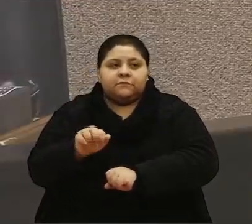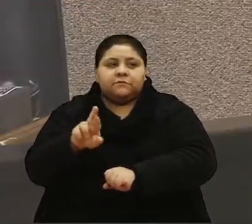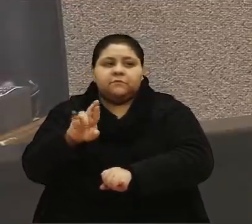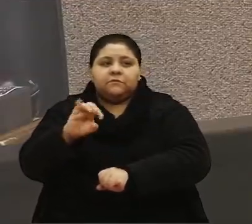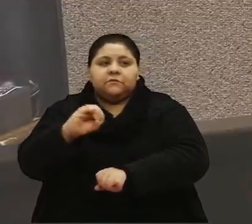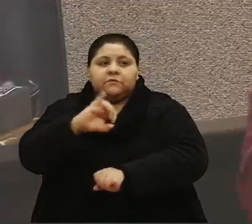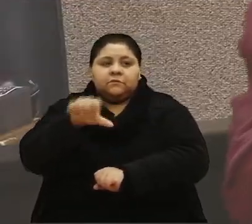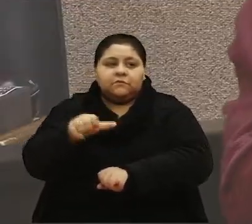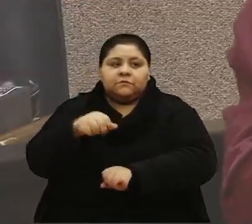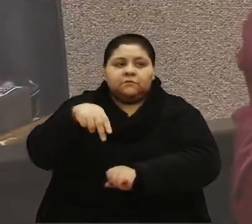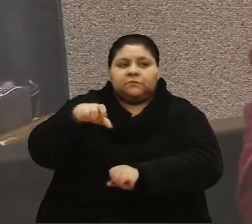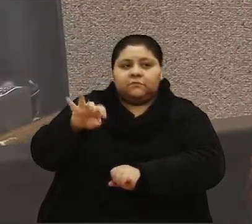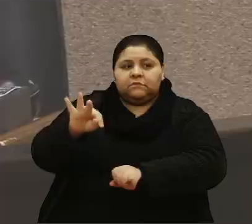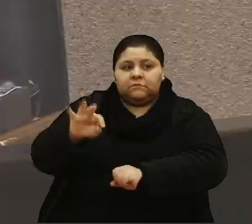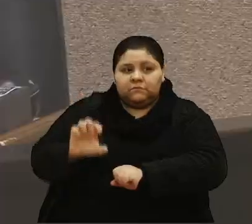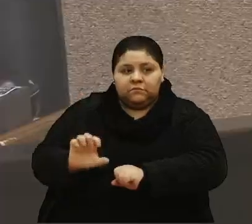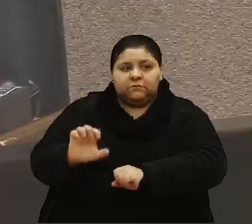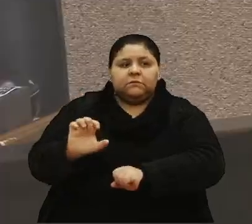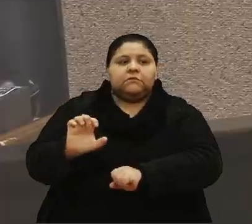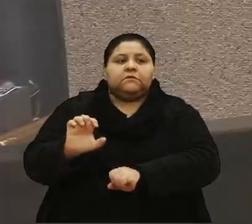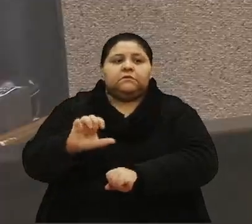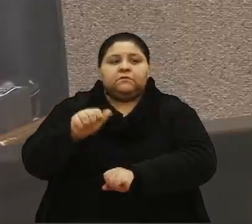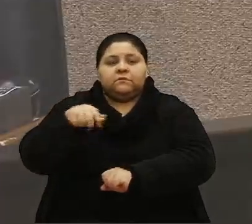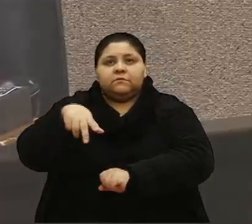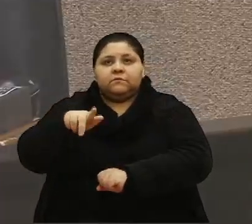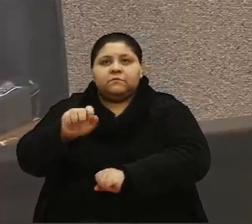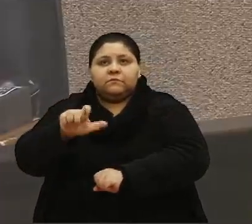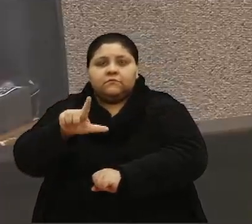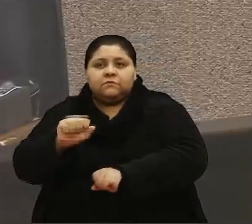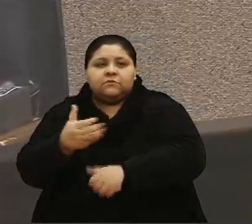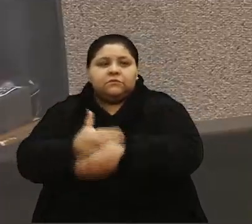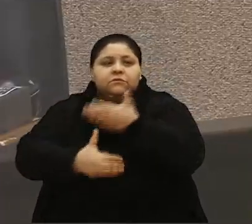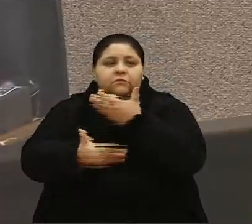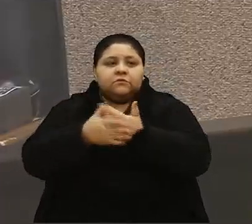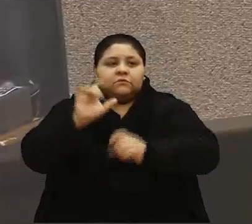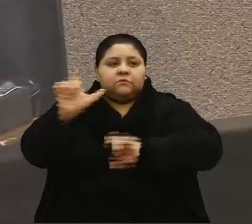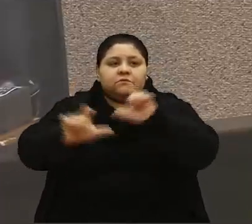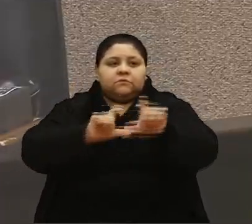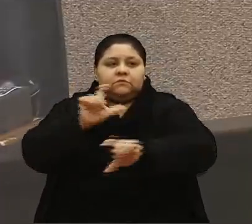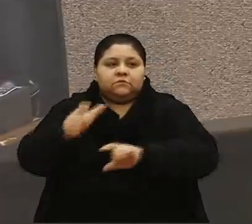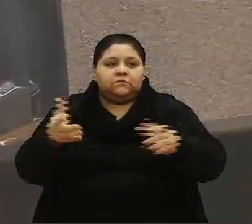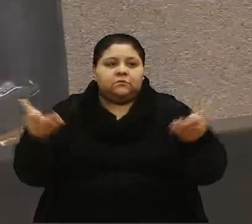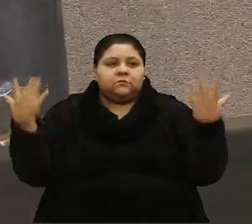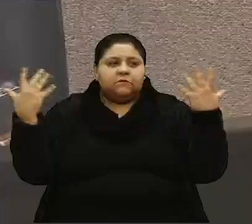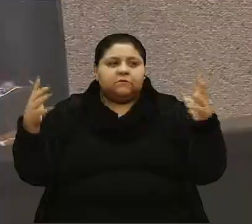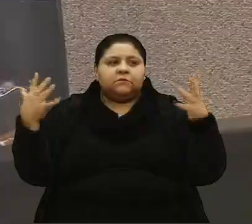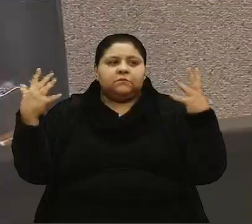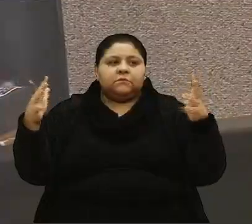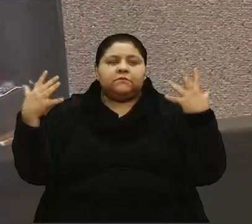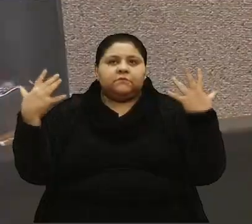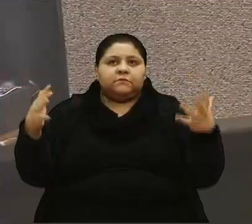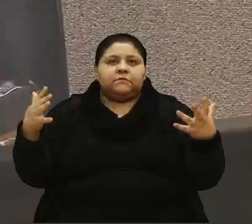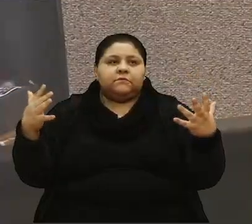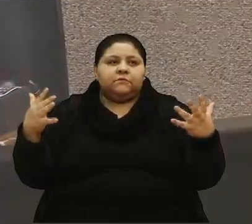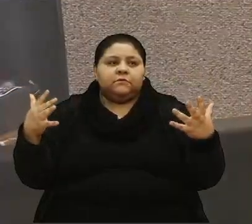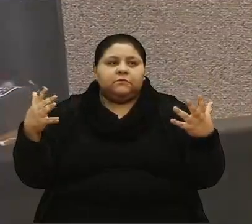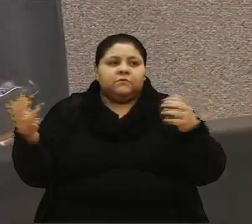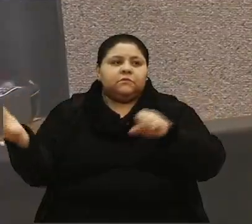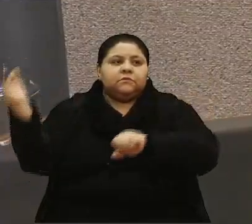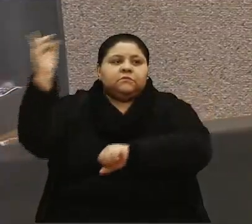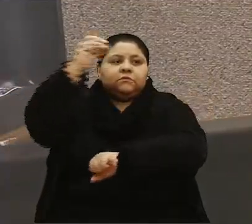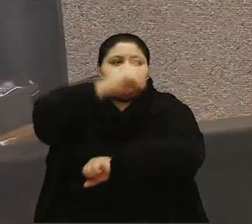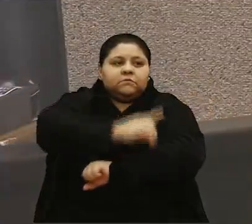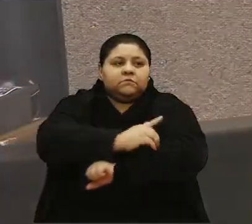Janete, da Juliane Ritter, da Ângela e de todos os membros, eu quero parabenizar eles por esse dia,